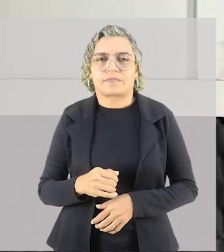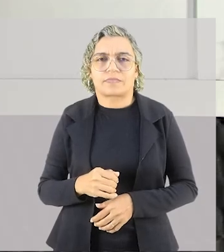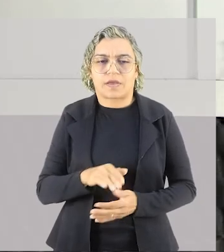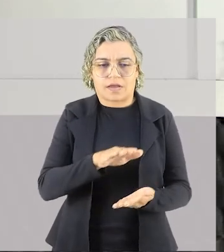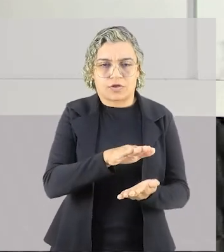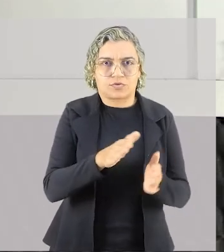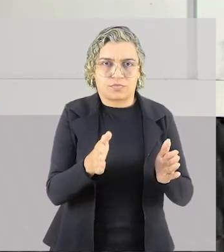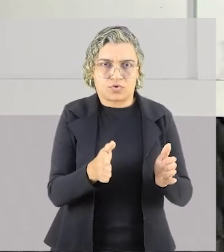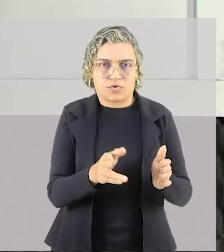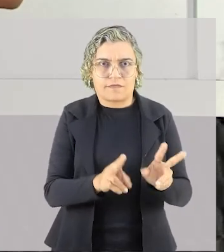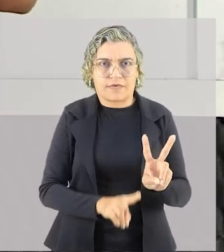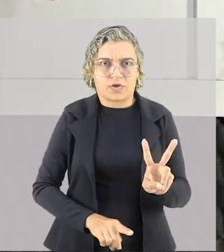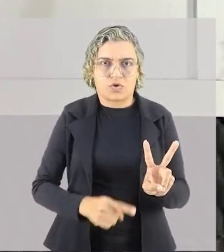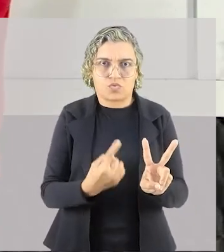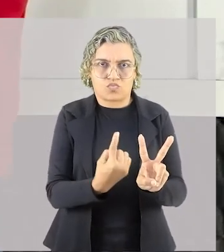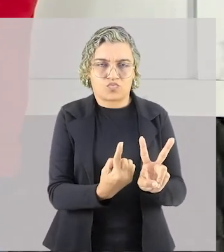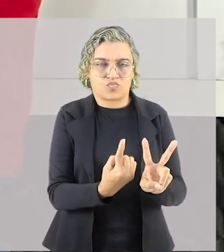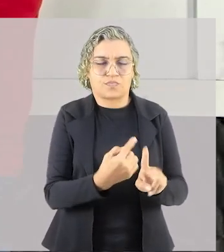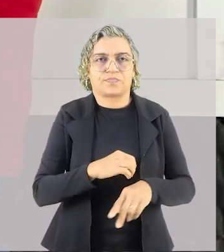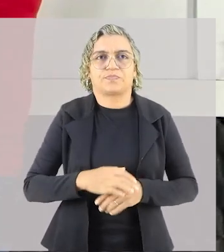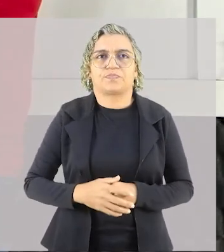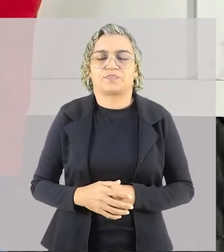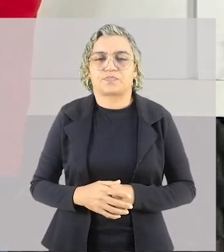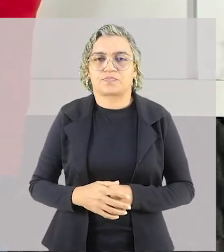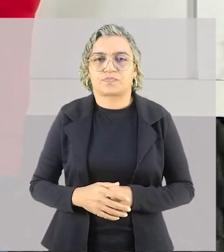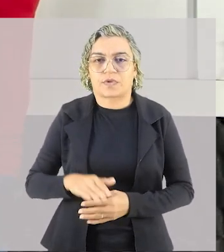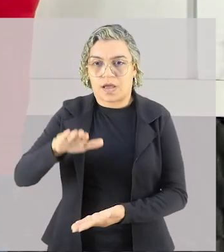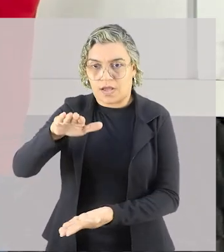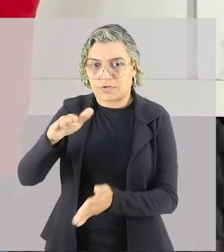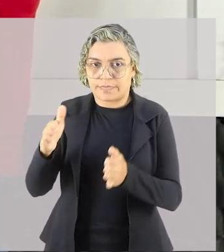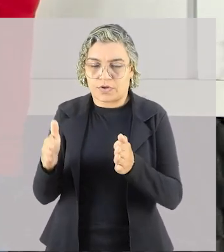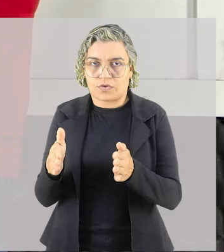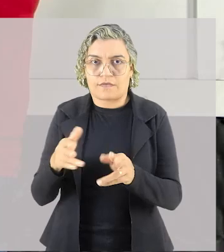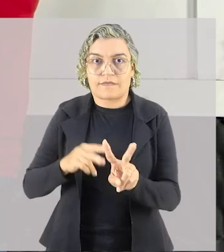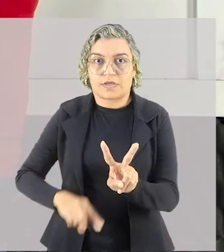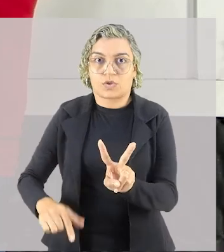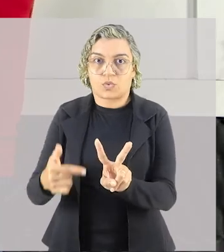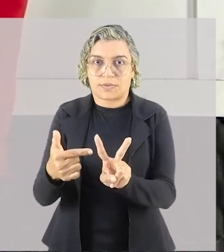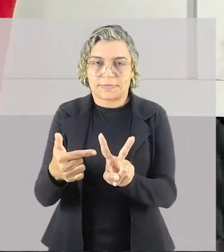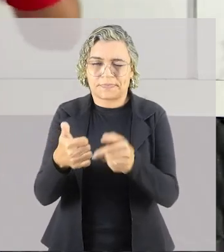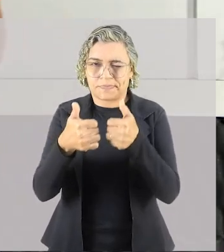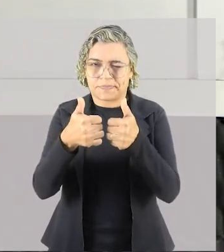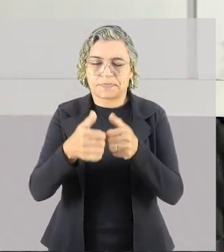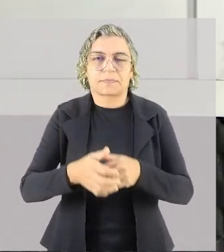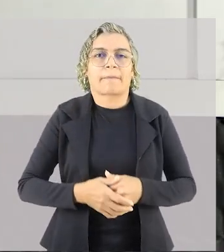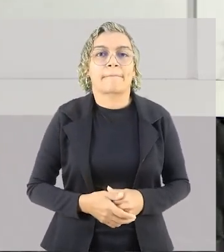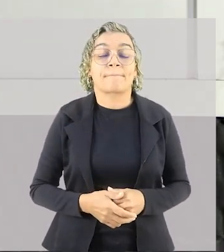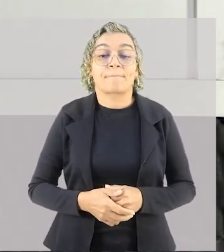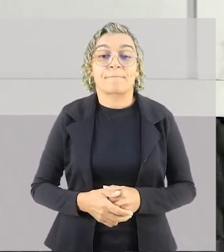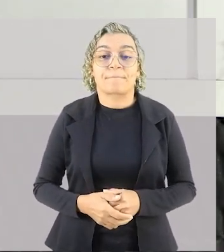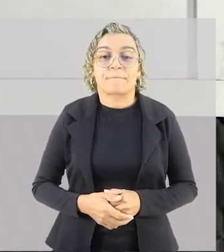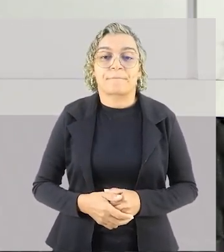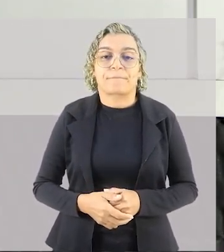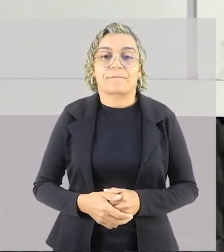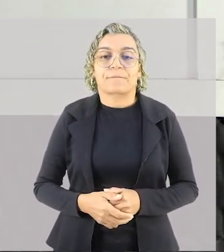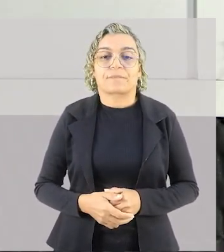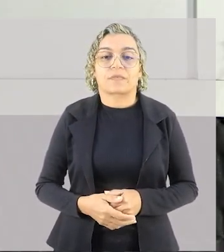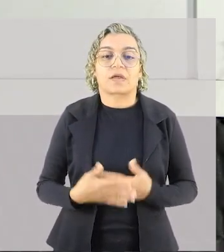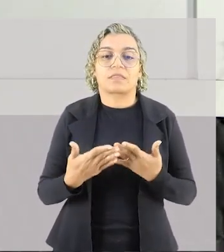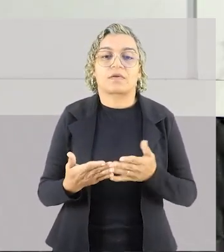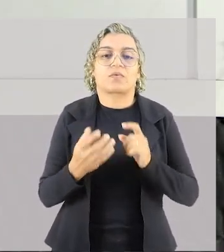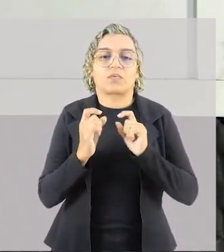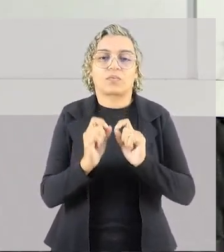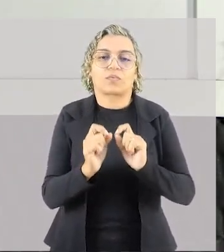antiga. E vou chamar de V2 o volume da nova. Ele não falou que ele